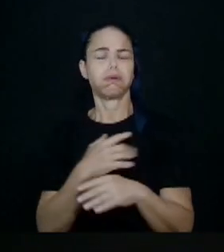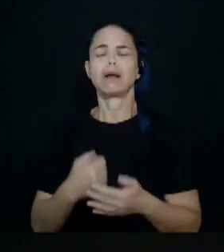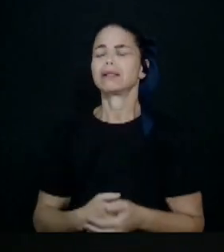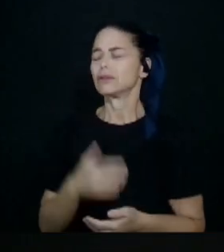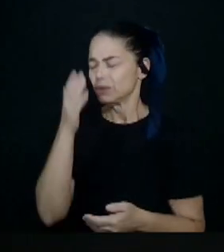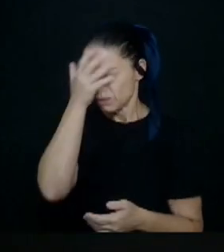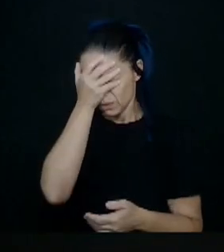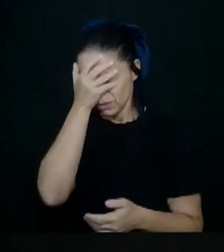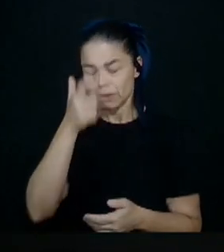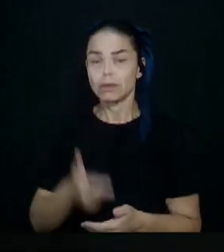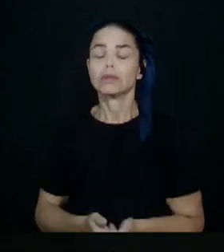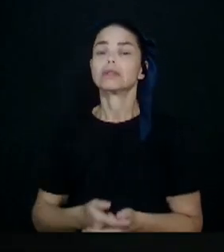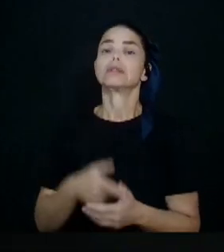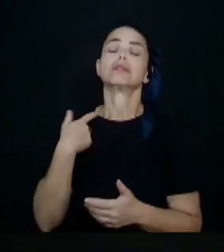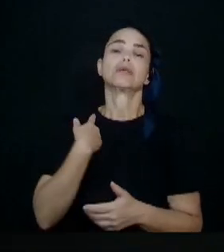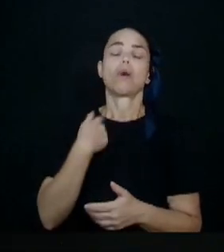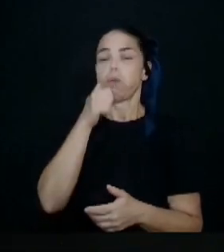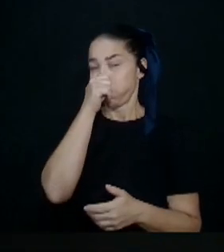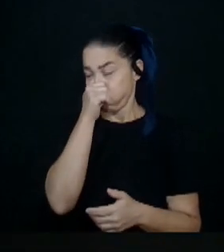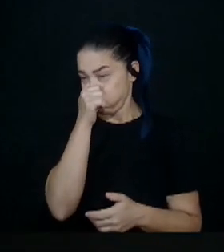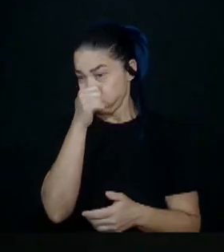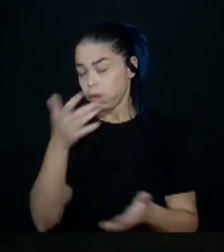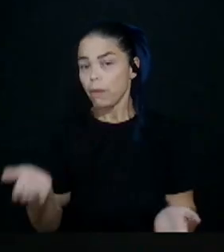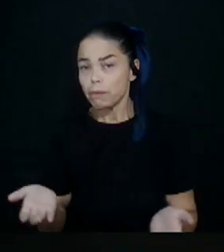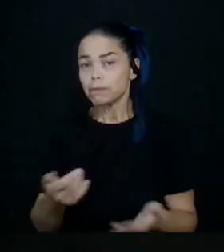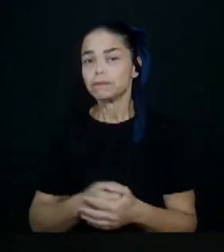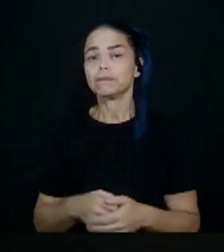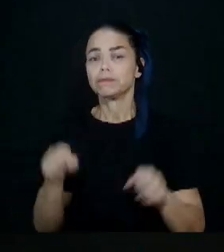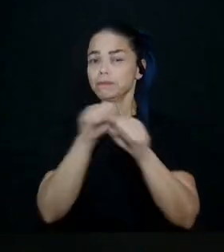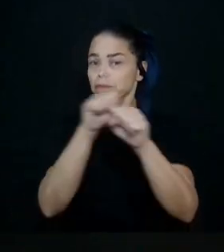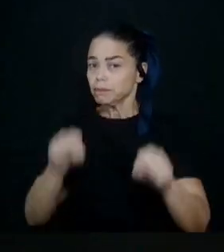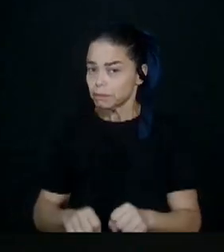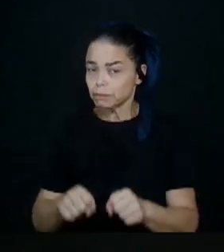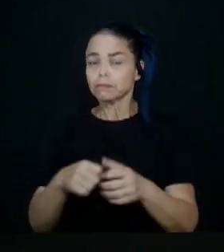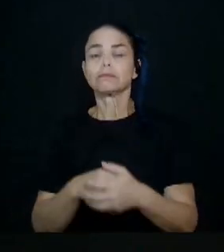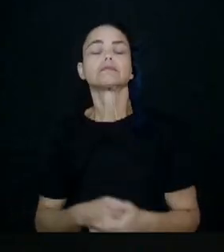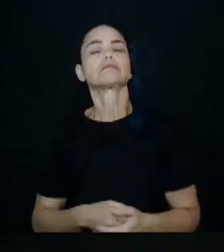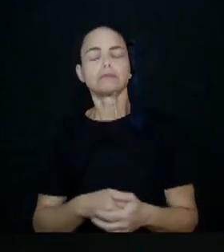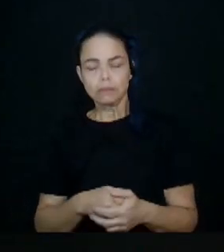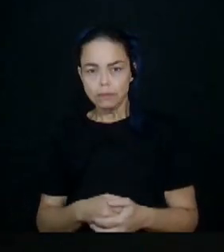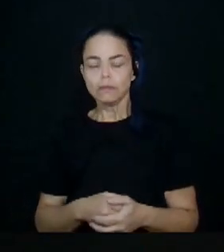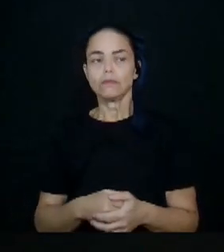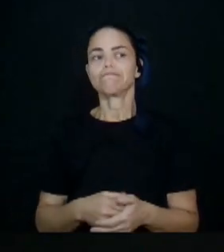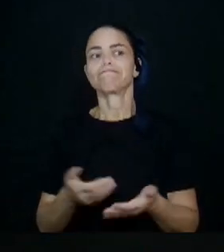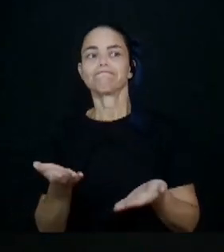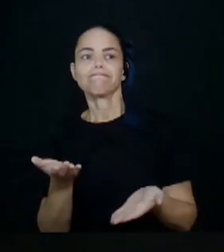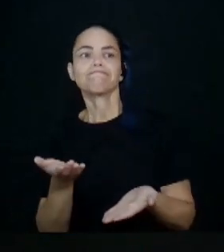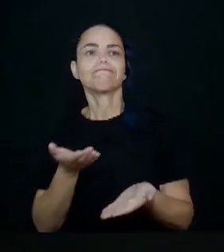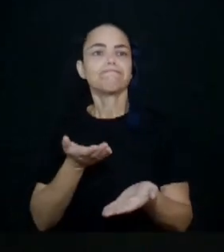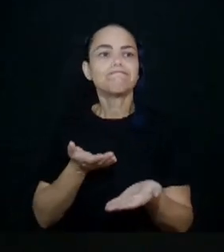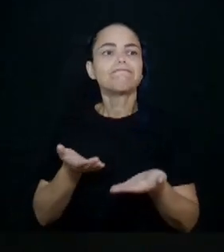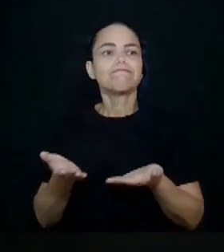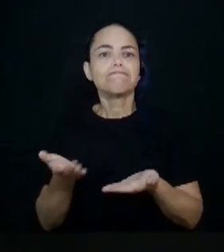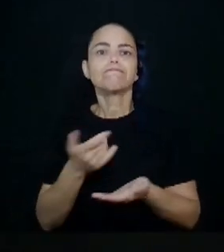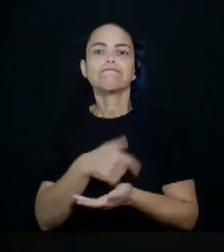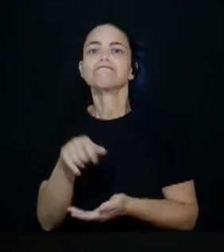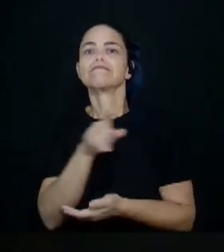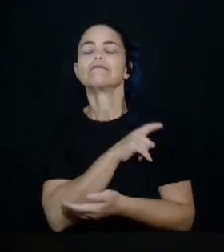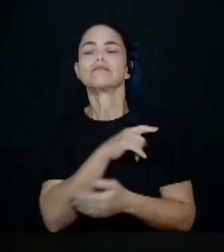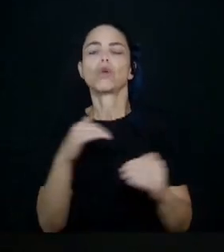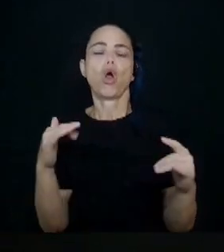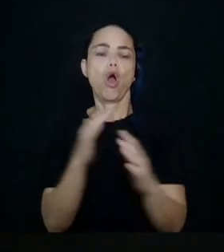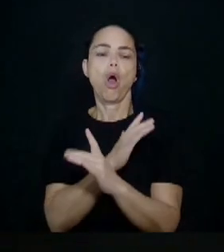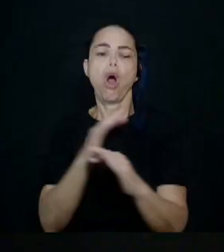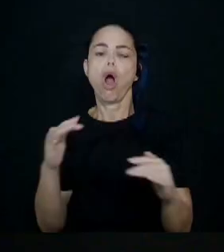do céu, é muita gente, e aí o sistema tenta, né, mediar e fazer com que a mobilidade